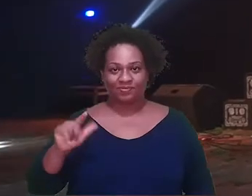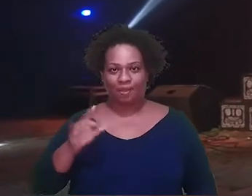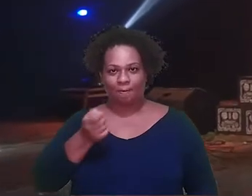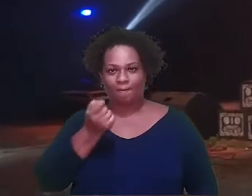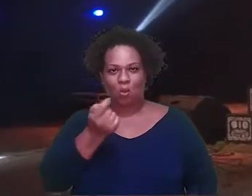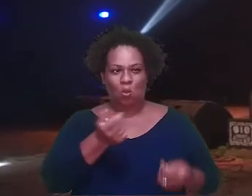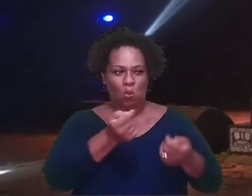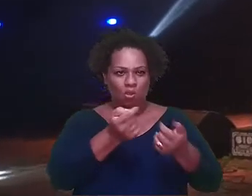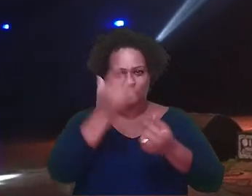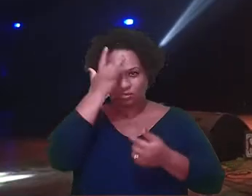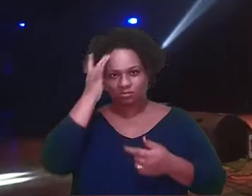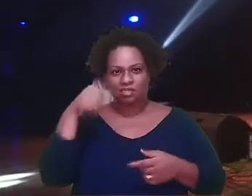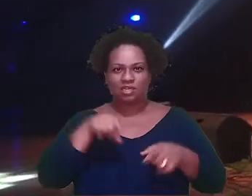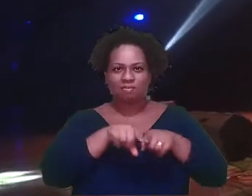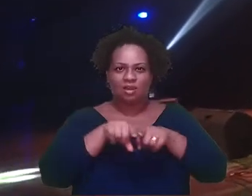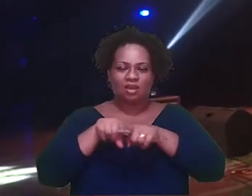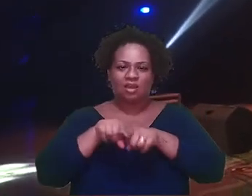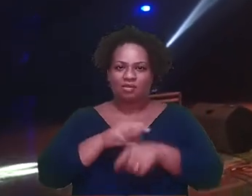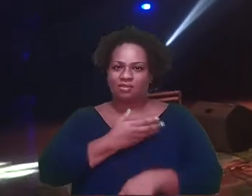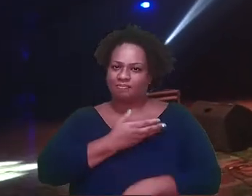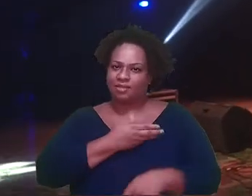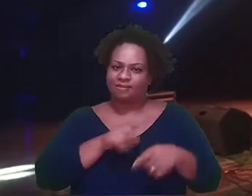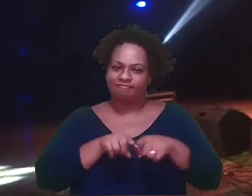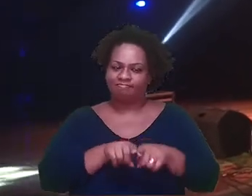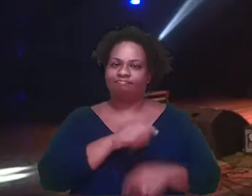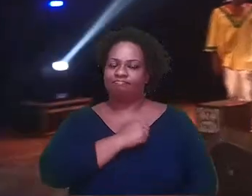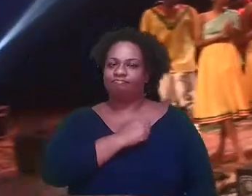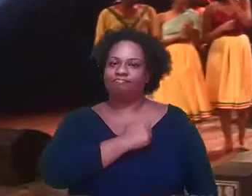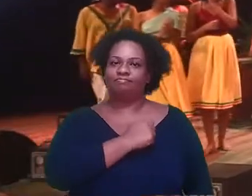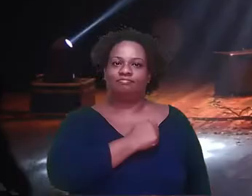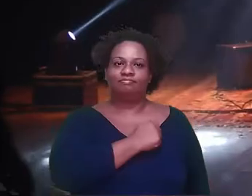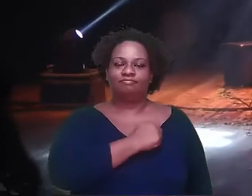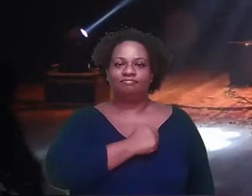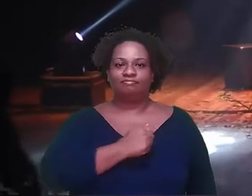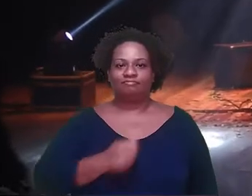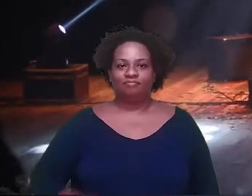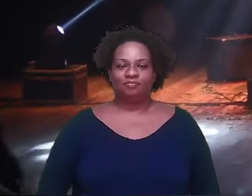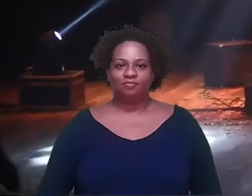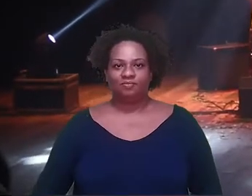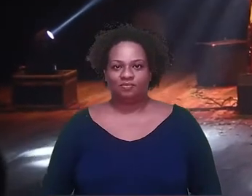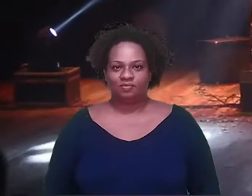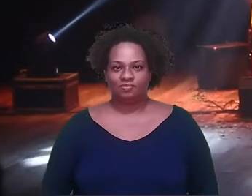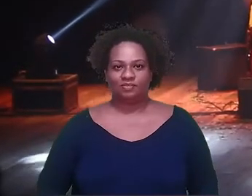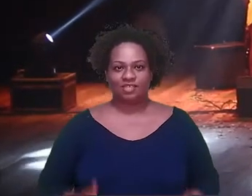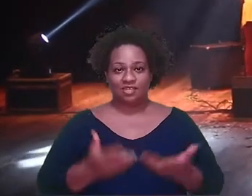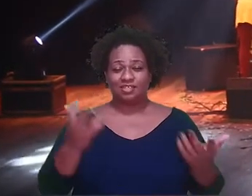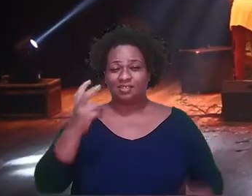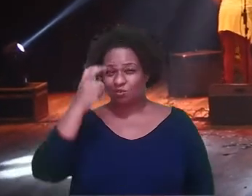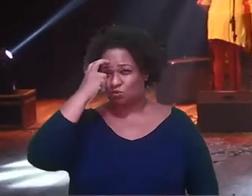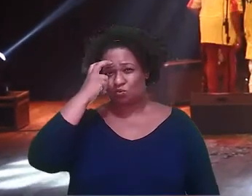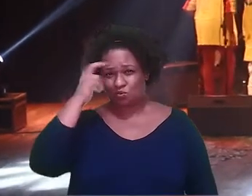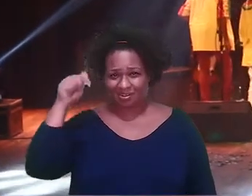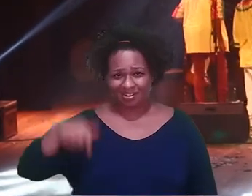Essa cultura, ela é secular. Essa zabumba de coco aí, abre aí. Isso não é brincadeira. A gente vê